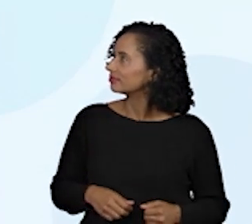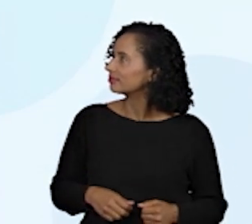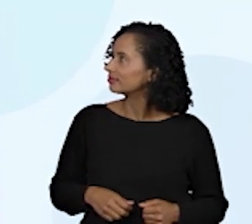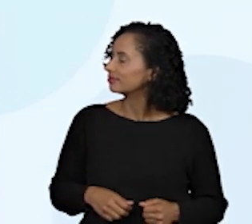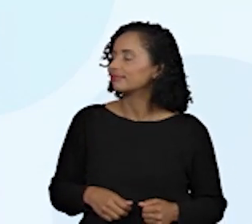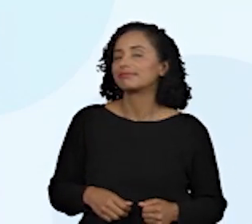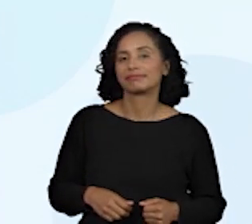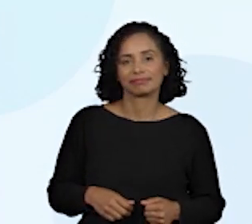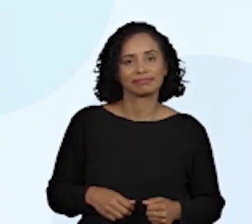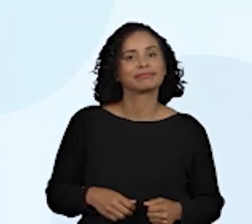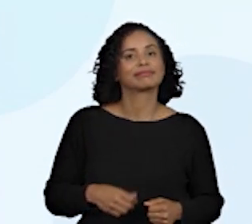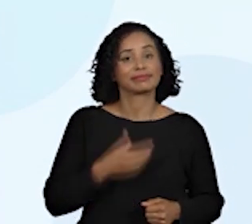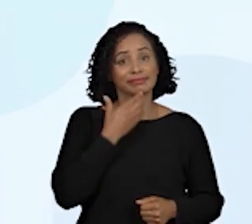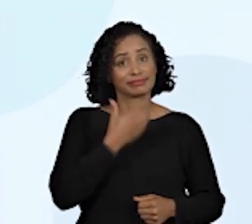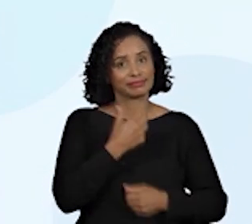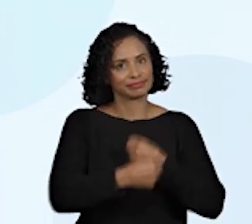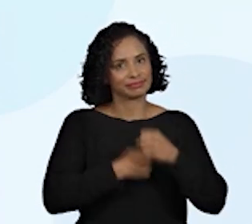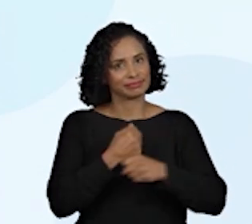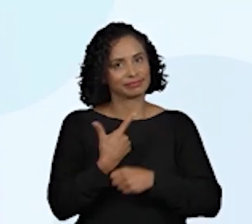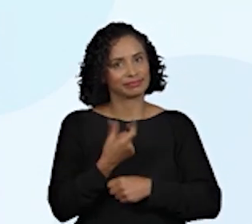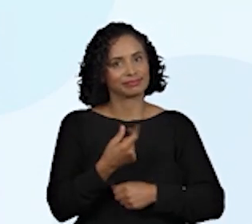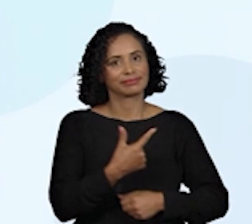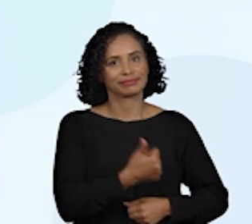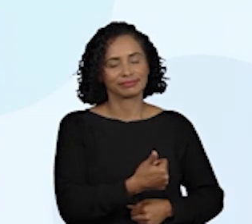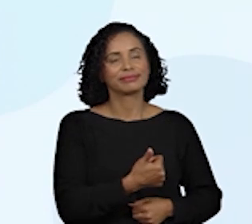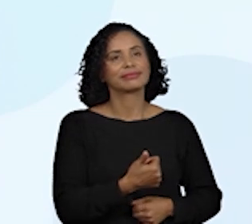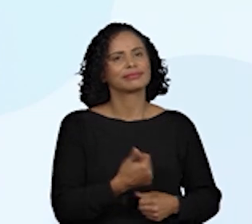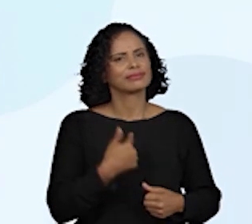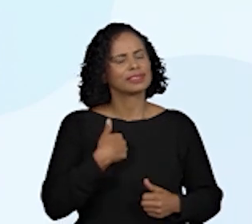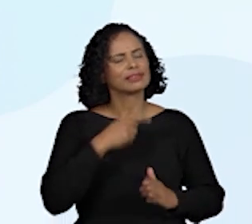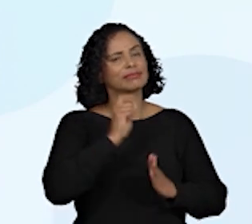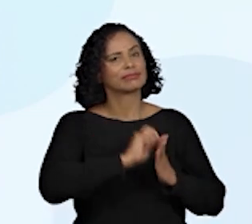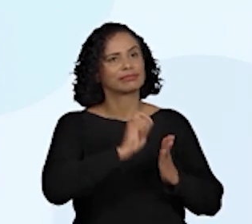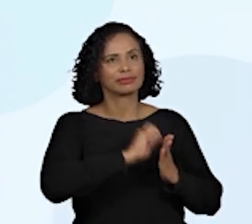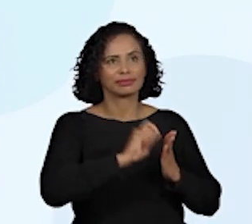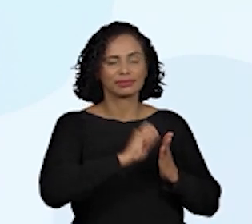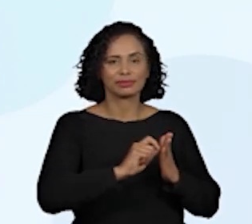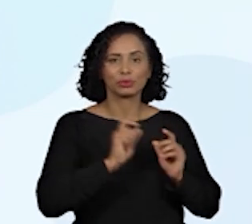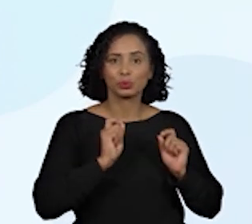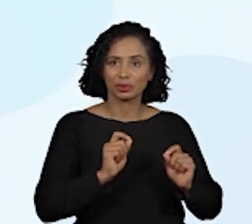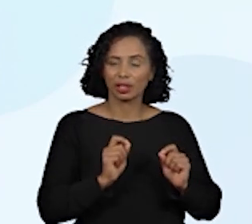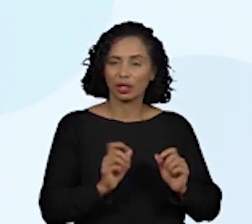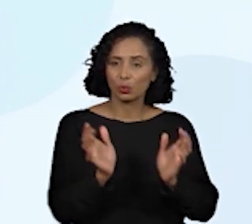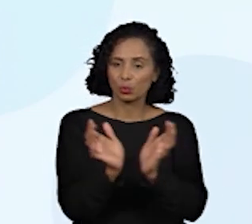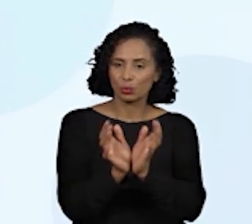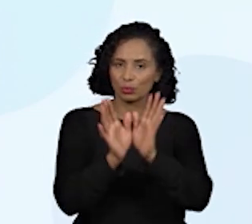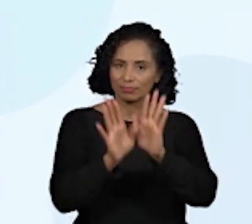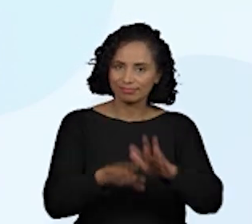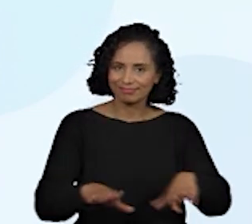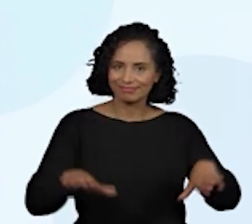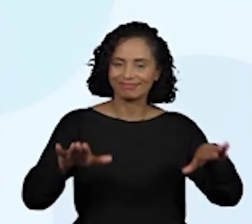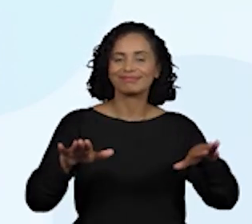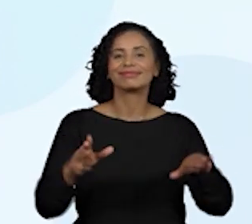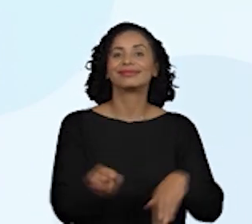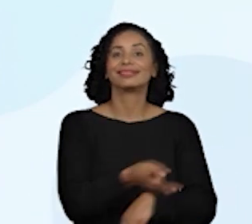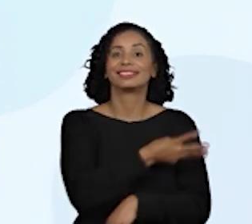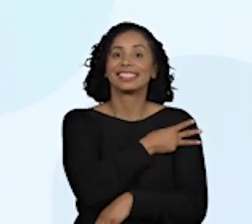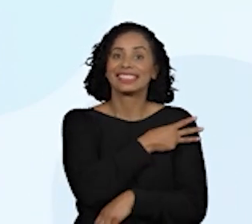2021. É o que escrevi. Uma turma inteira do terceiro ano e a professora,